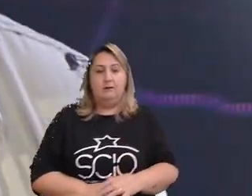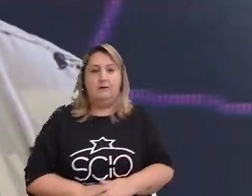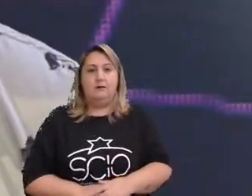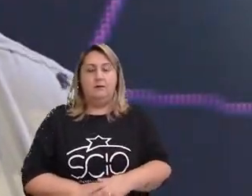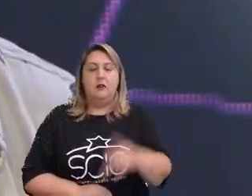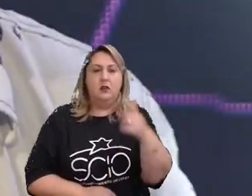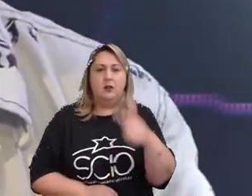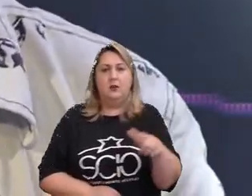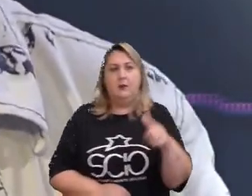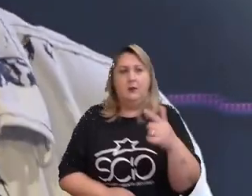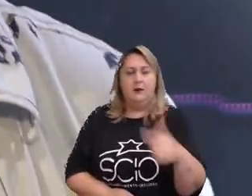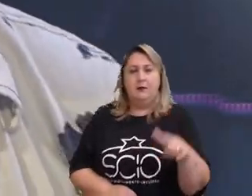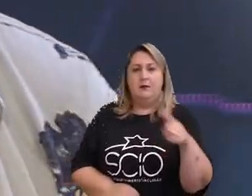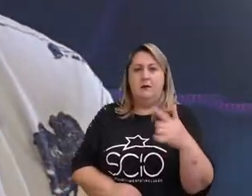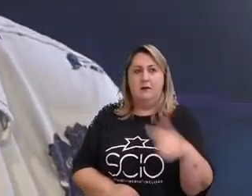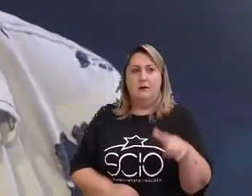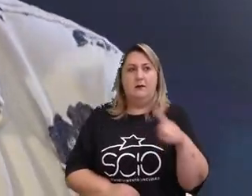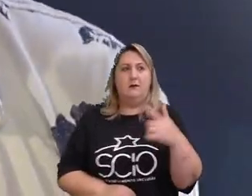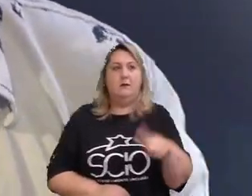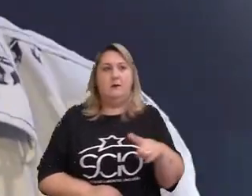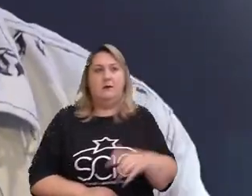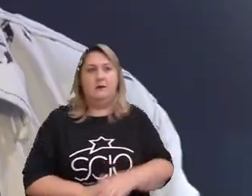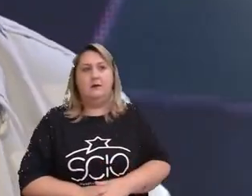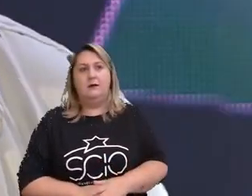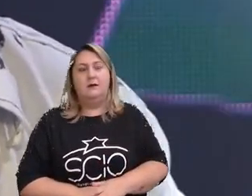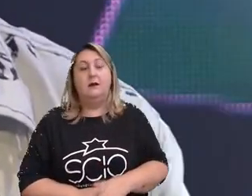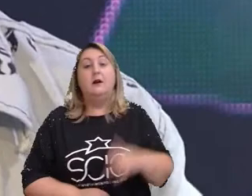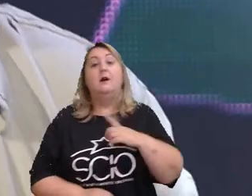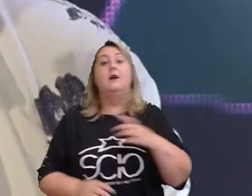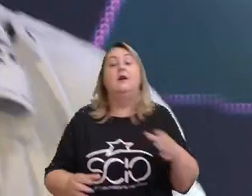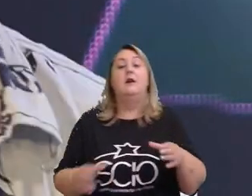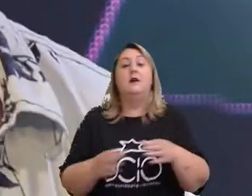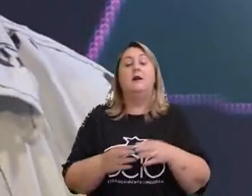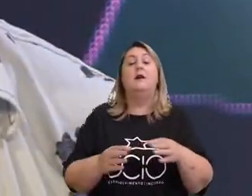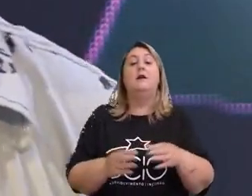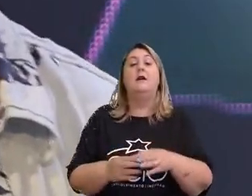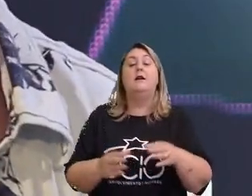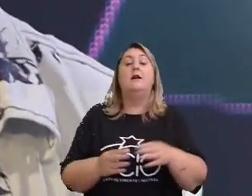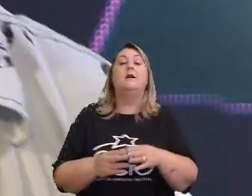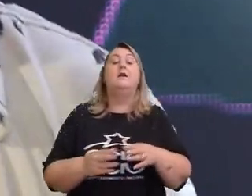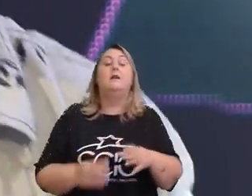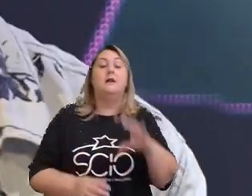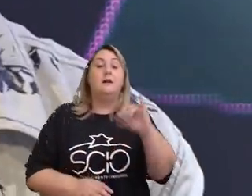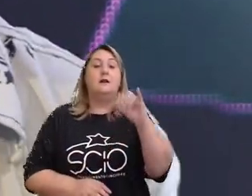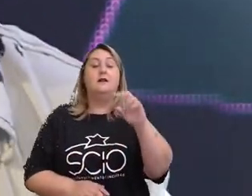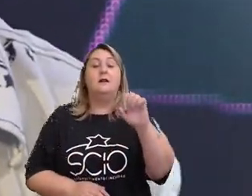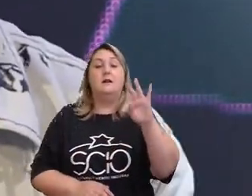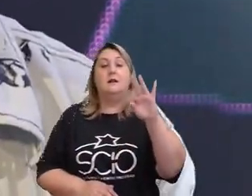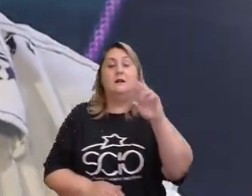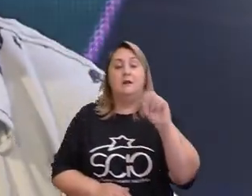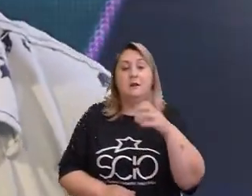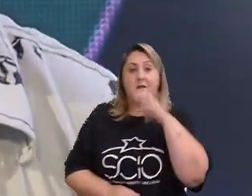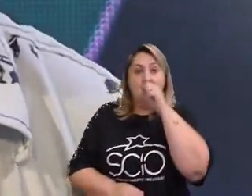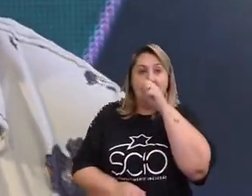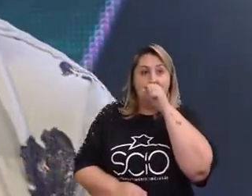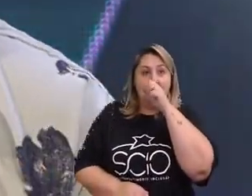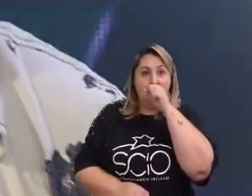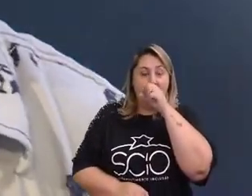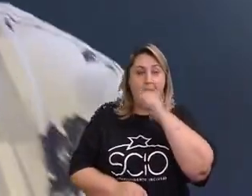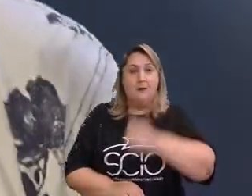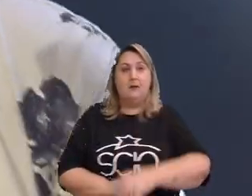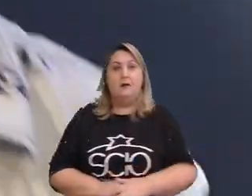Marcos Pacheco, já falei, Maria Eunice, é a galera Citrosuco, Cipate